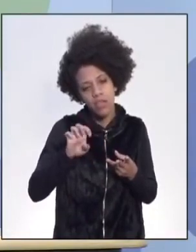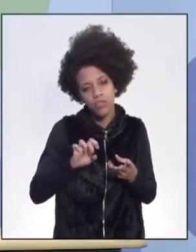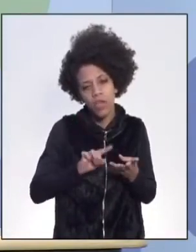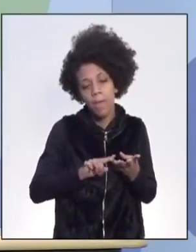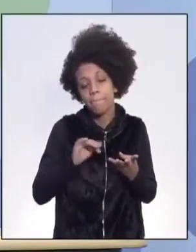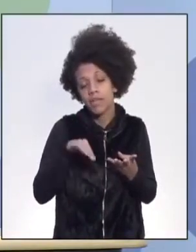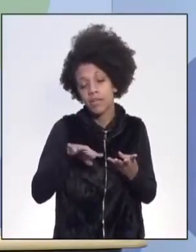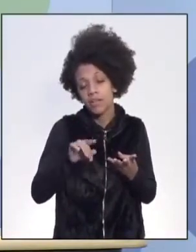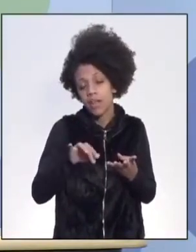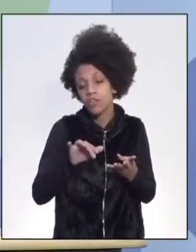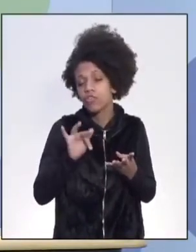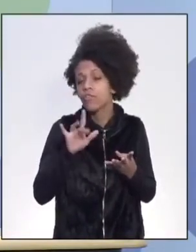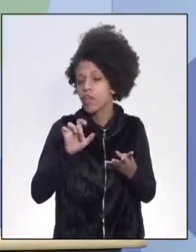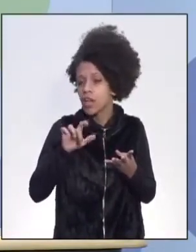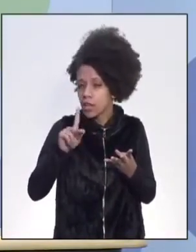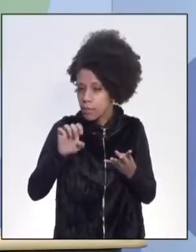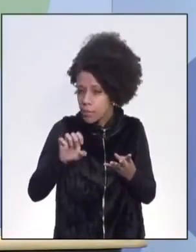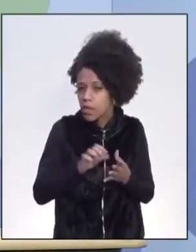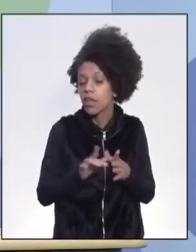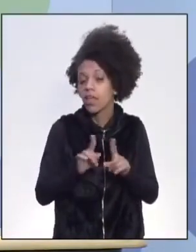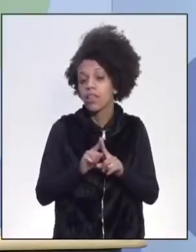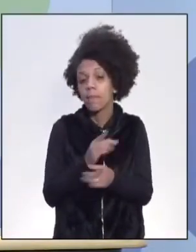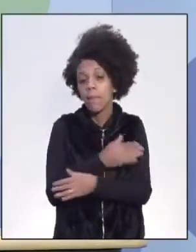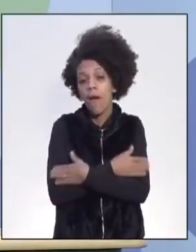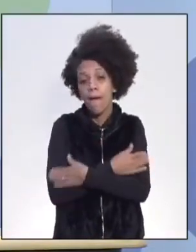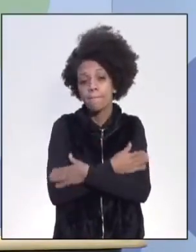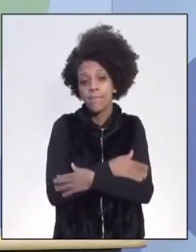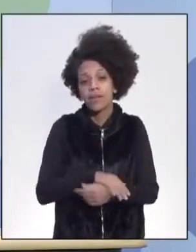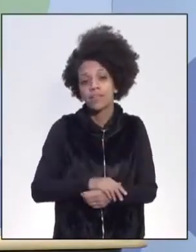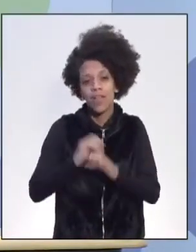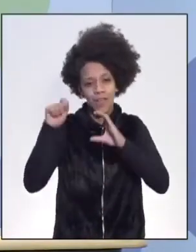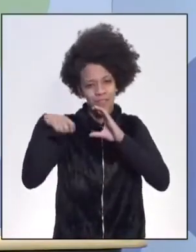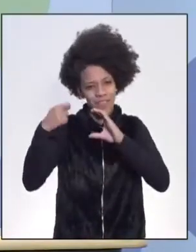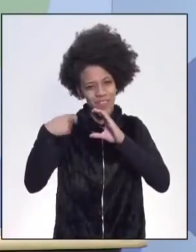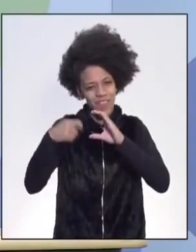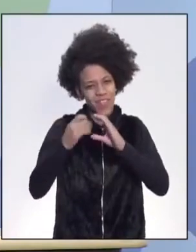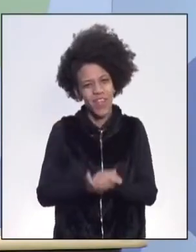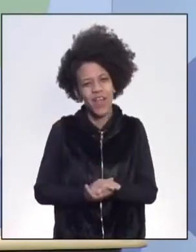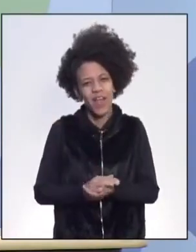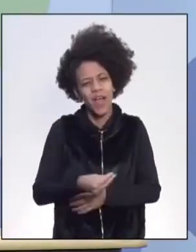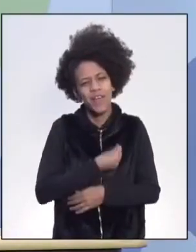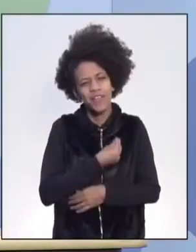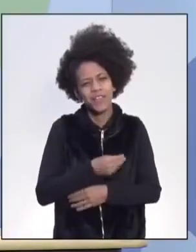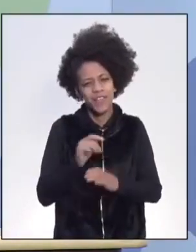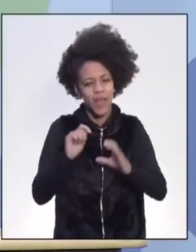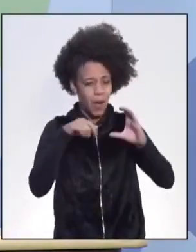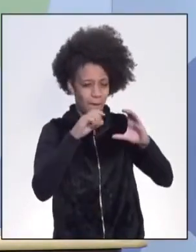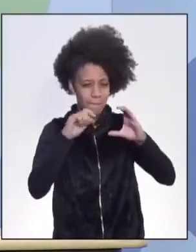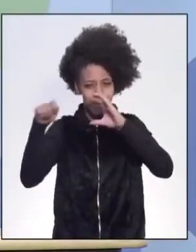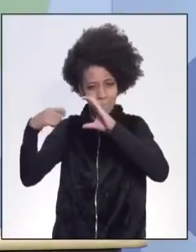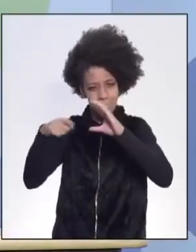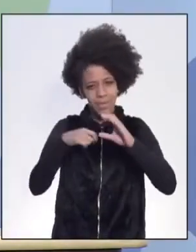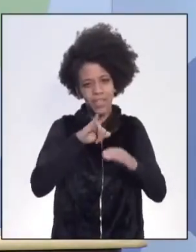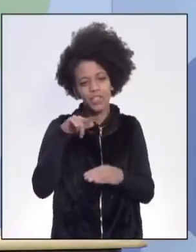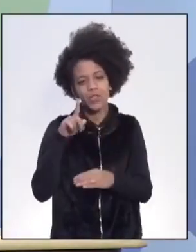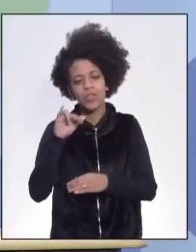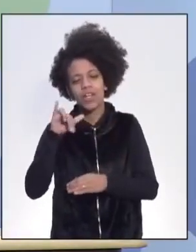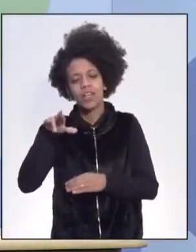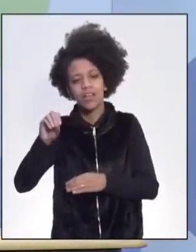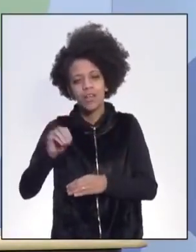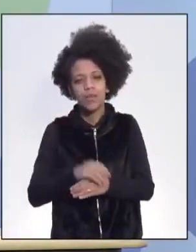e Felipe. Também quero mandar um abraço para os nossos câmeras, né, que vivem mudando para lá e para cá, o Giuliano